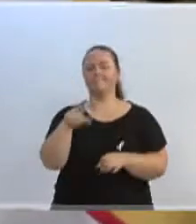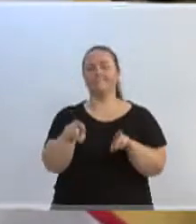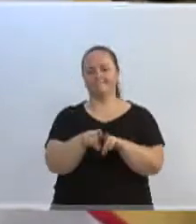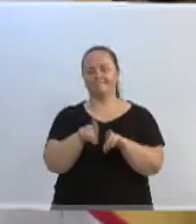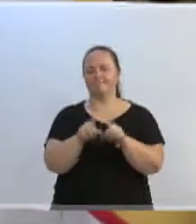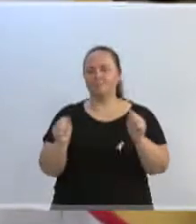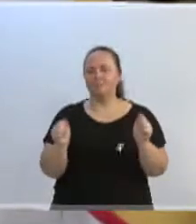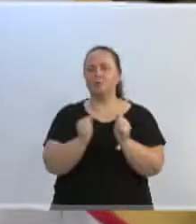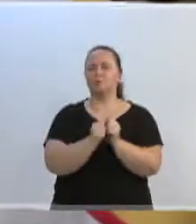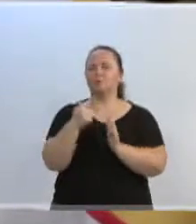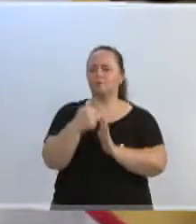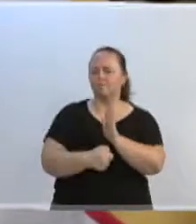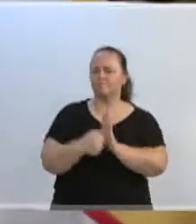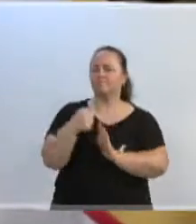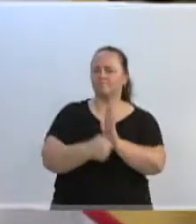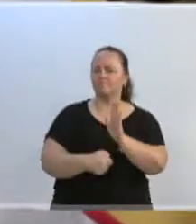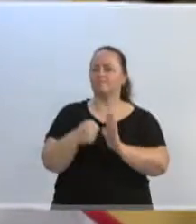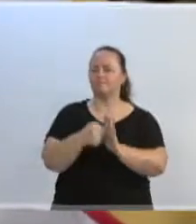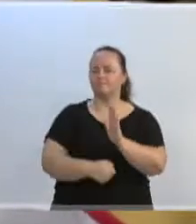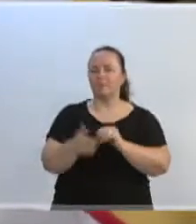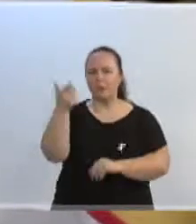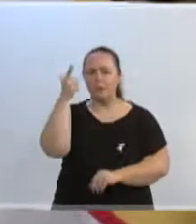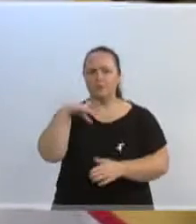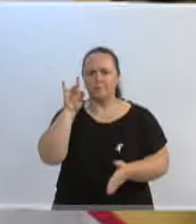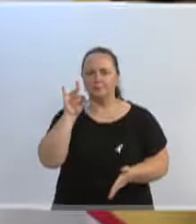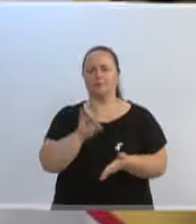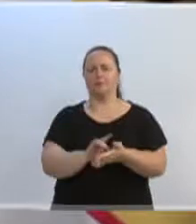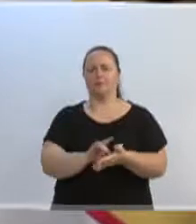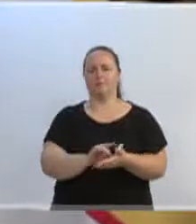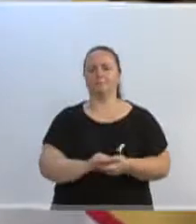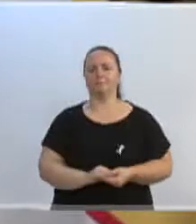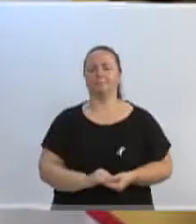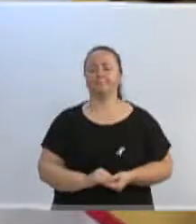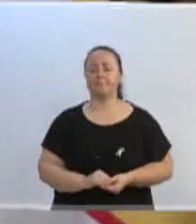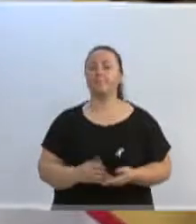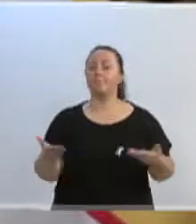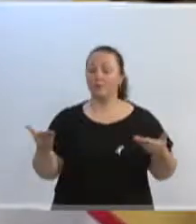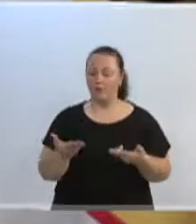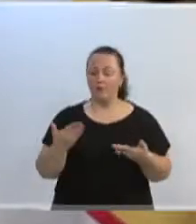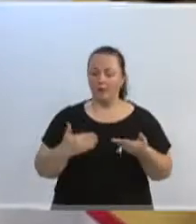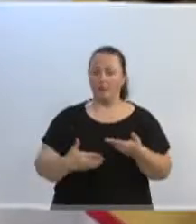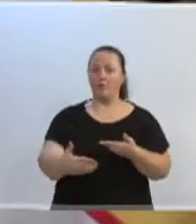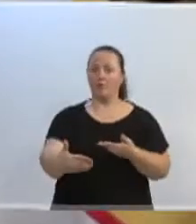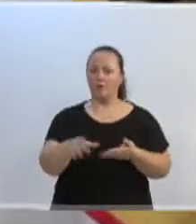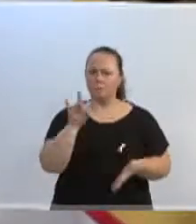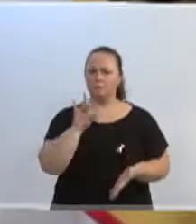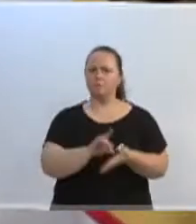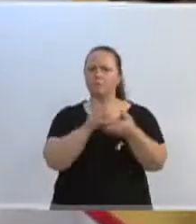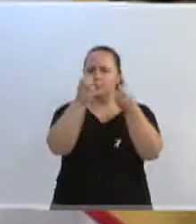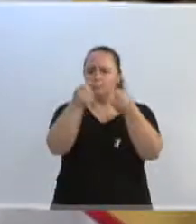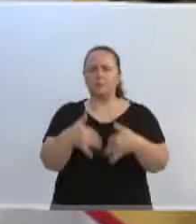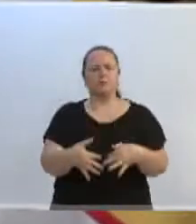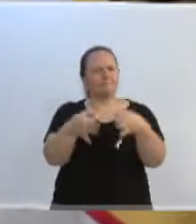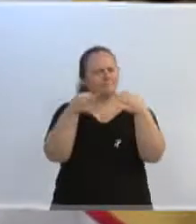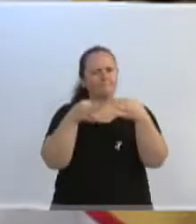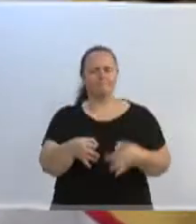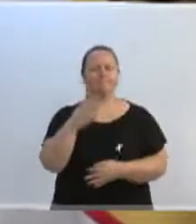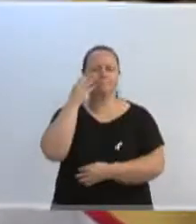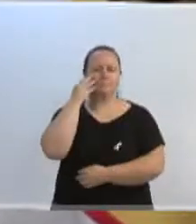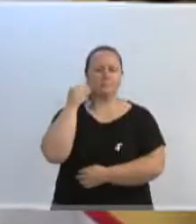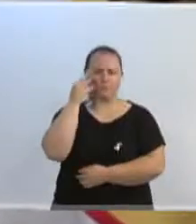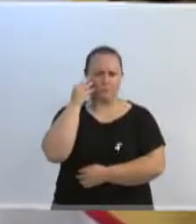reivindicar, ajudar a cobrar aquilo que se faz necessário. E aqui foi muito bem colocado pelo vereador colega Gilson, com